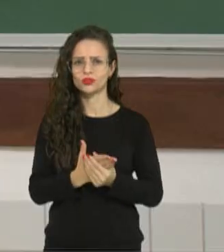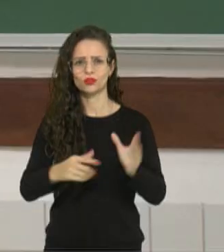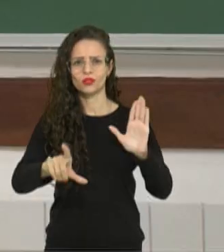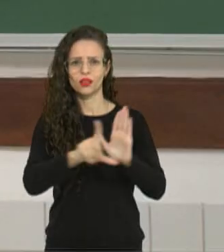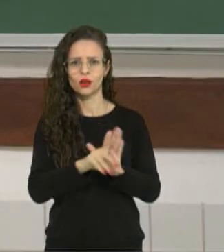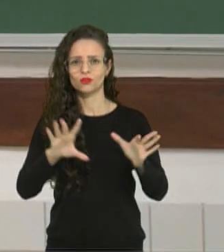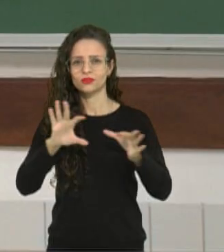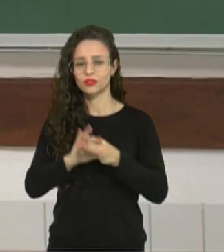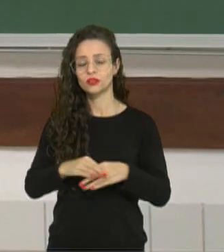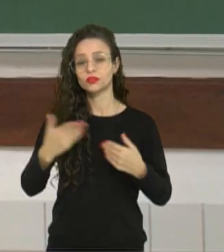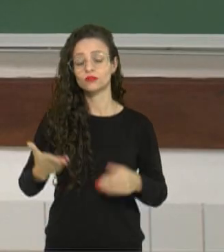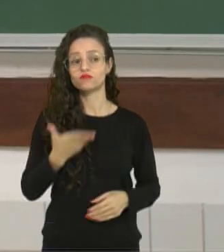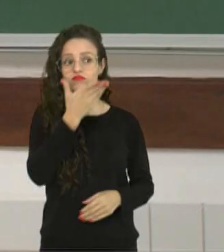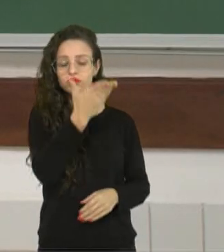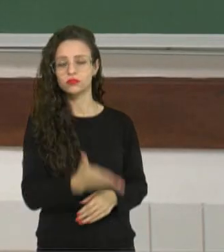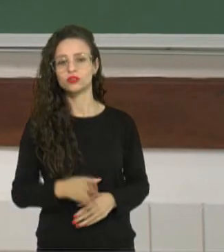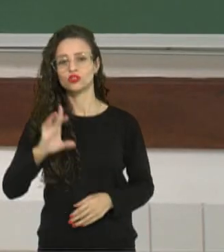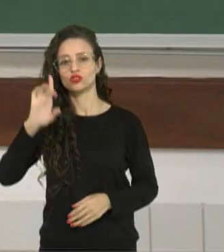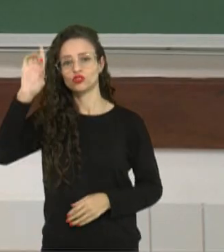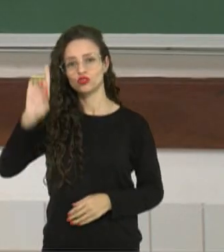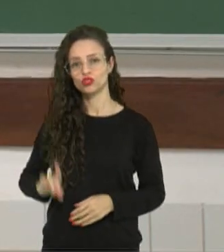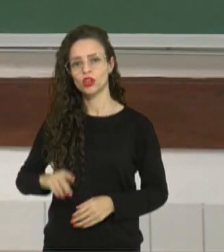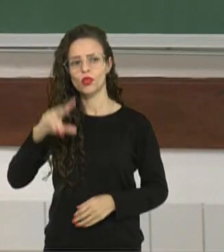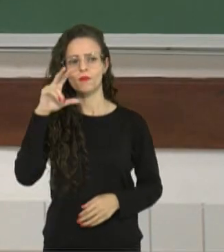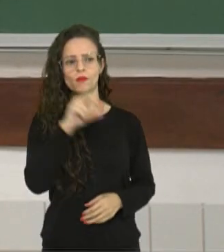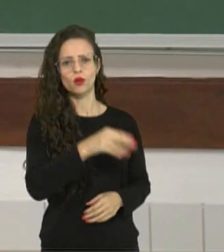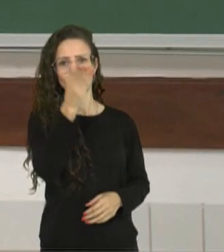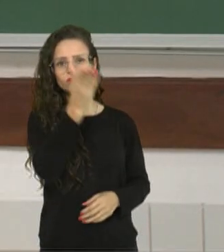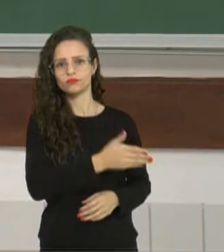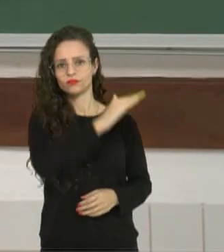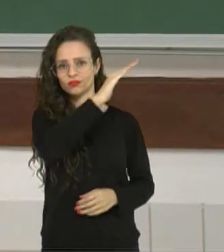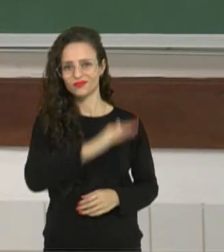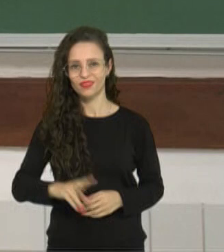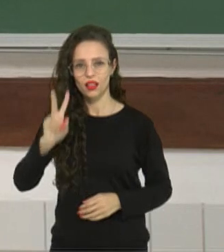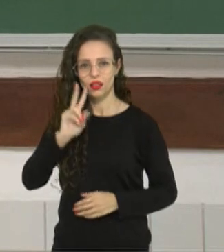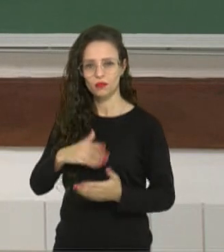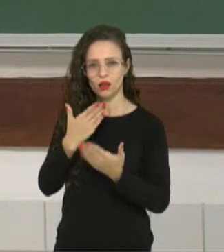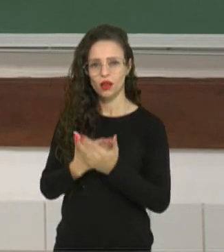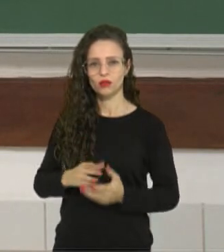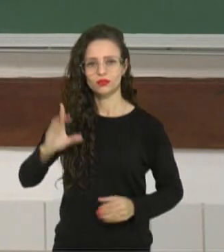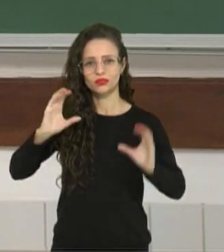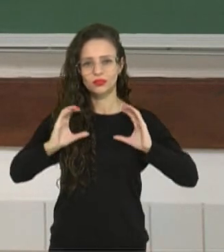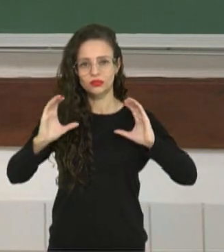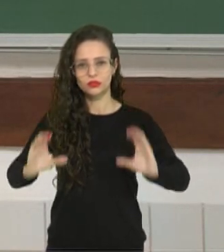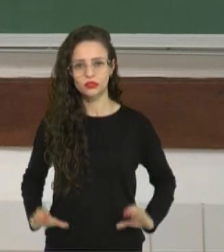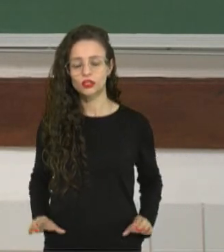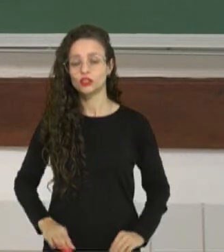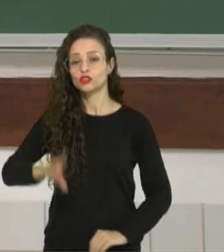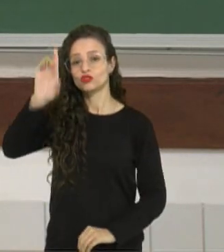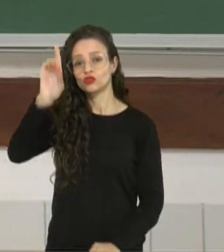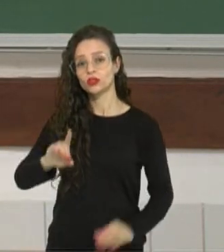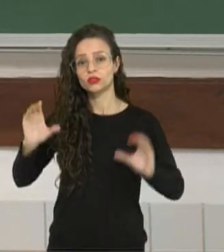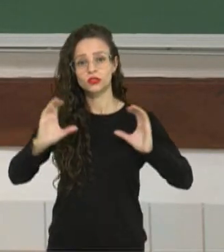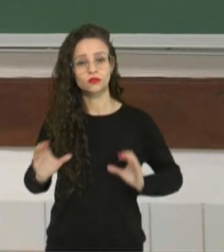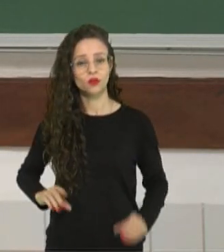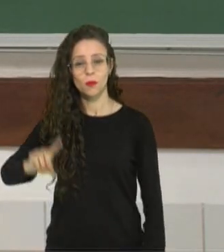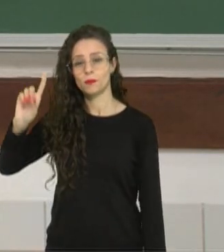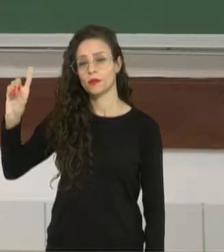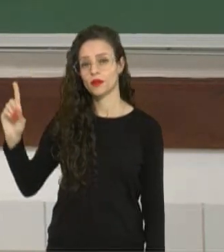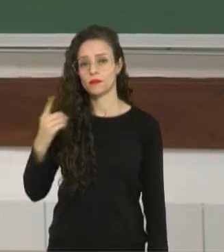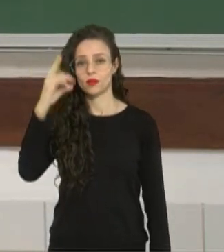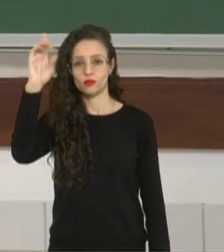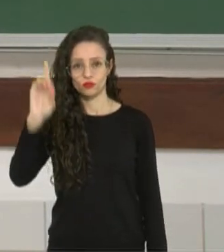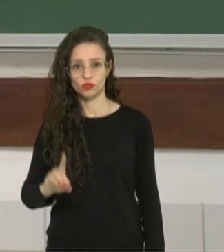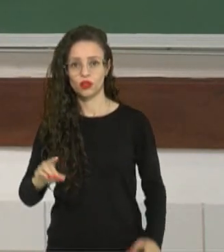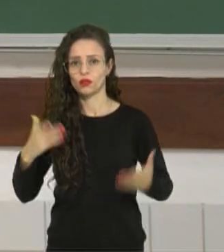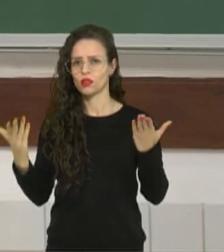tiveram seus direitos negados. Você lembra lá da aula de cidadania em que nós falamos que o direito civil é o primeiro dos direitos que aparece?